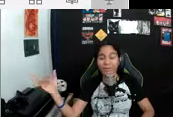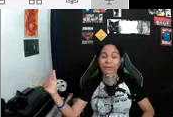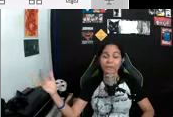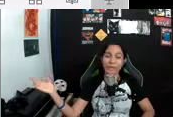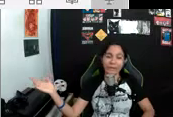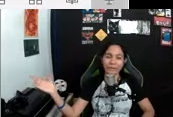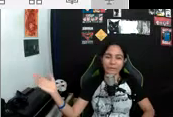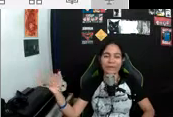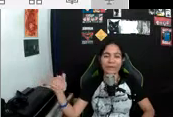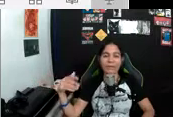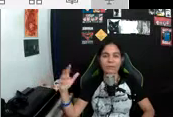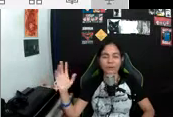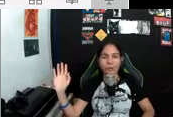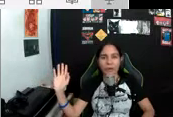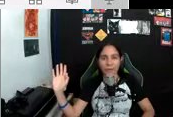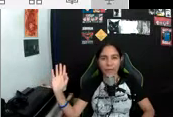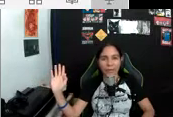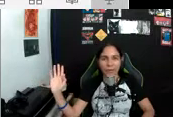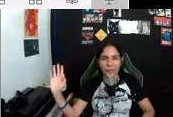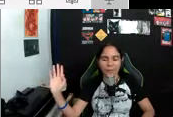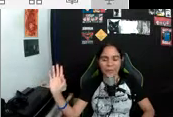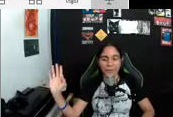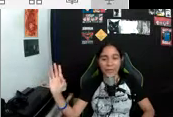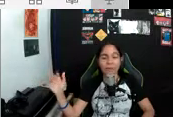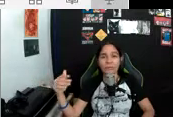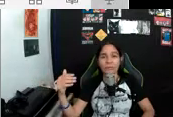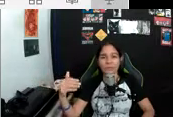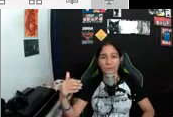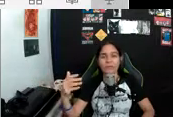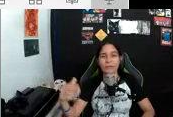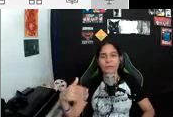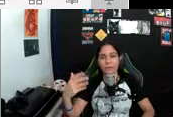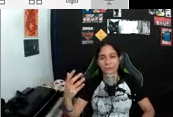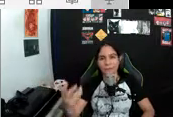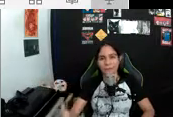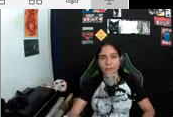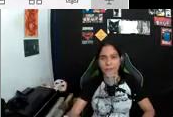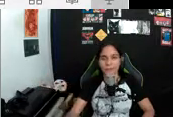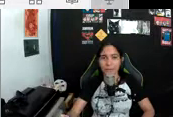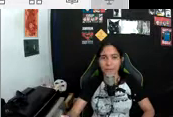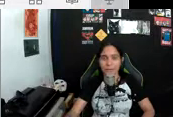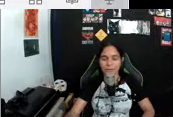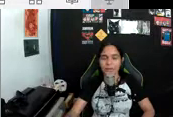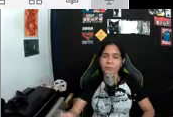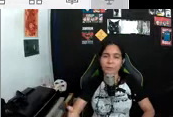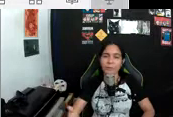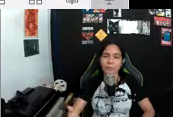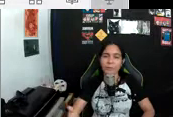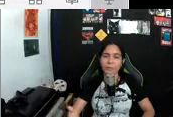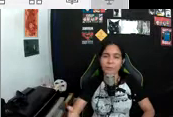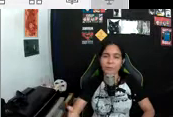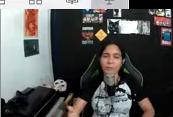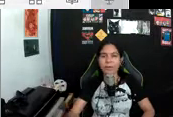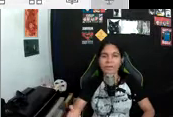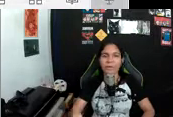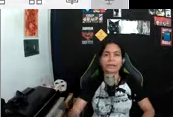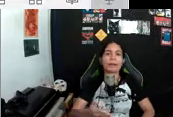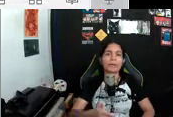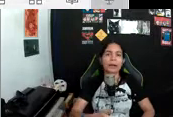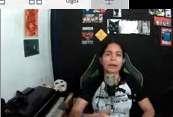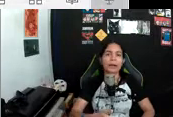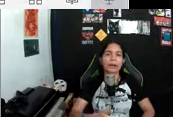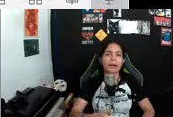é? Pelo menos deveria. Eu sei que tem médico que não olha nem para a cara do paciente, mas o médico ele deveria examinar aquele paciente e o médico ele consegue